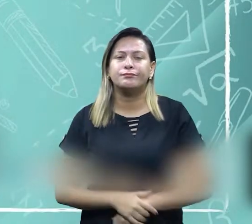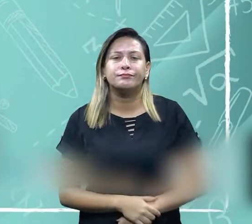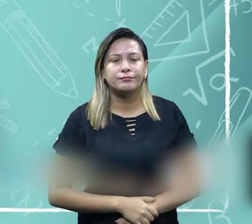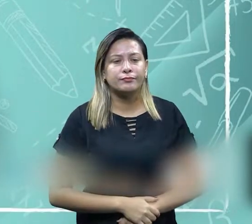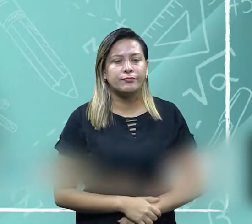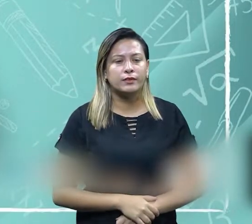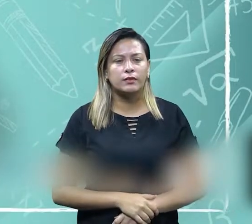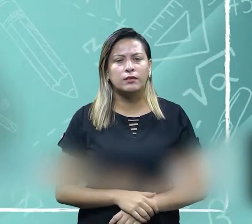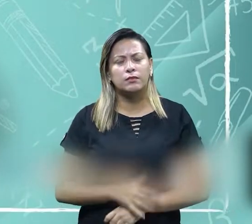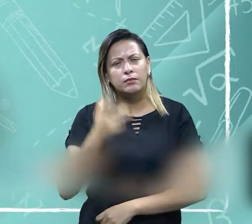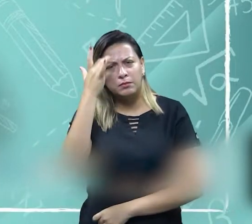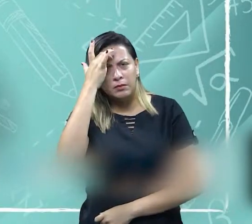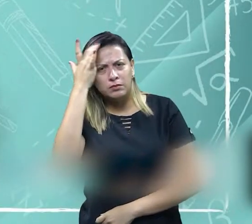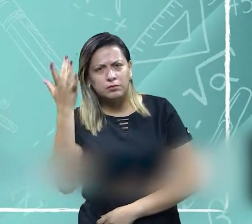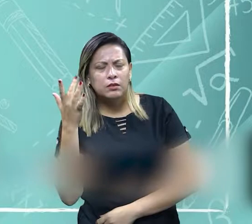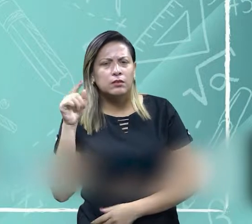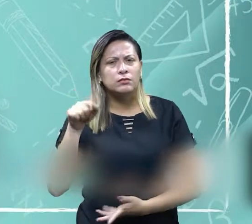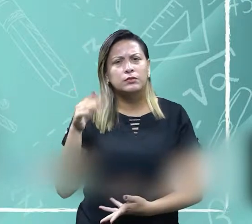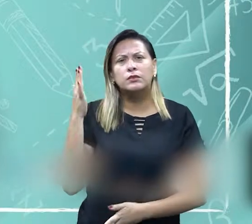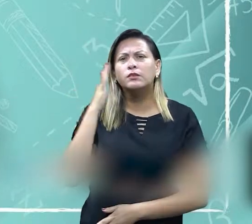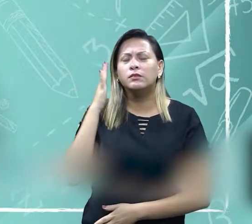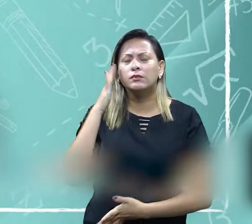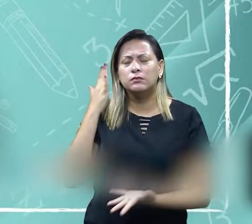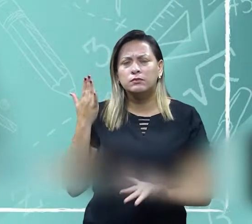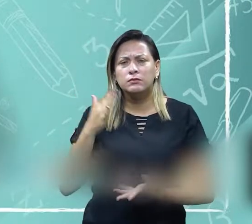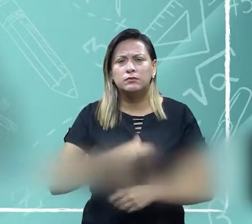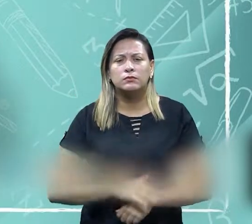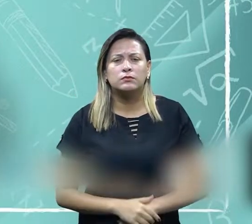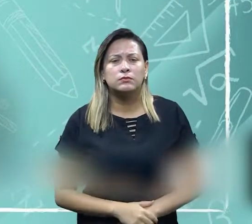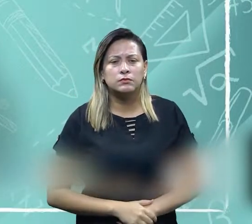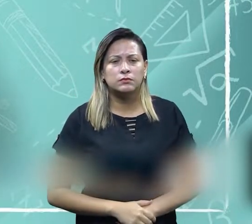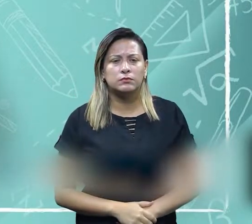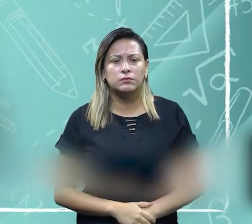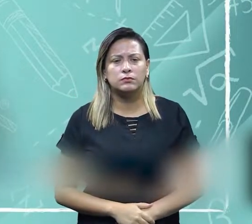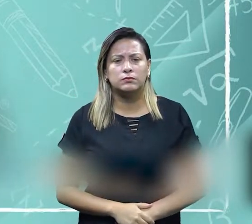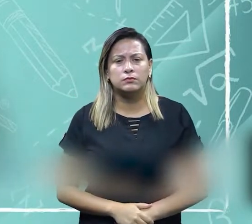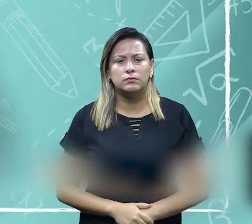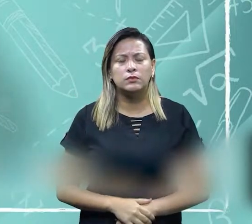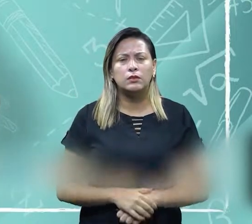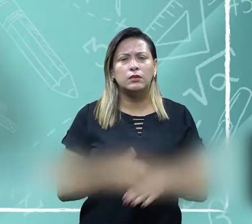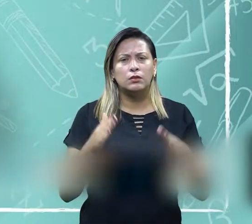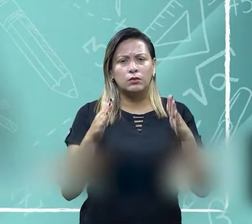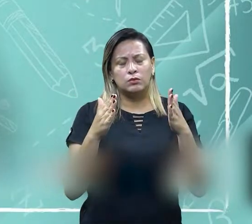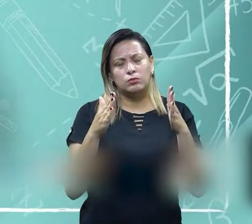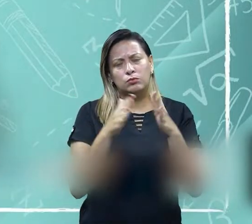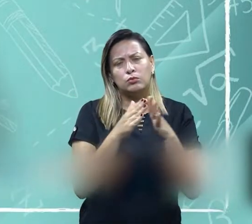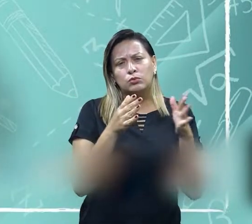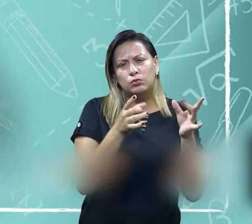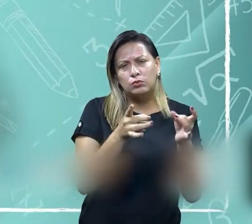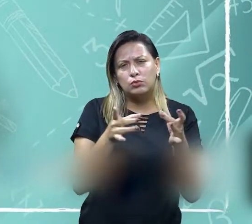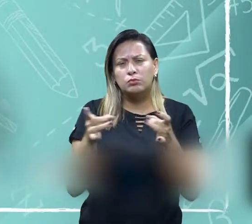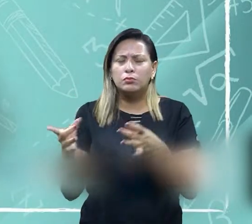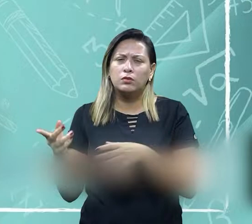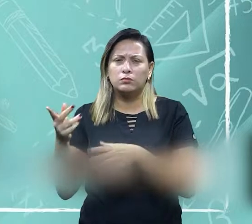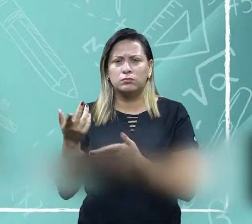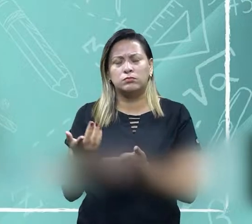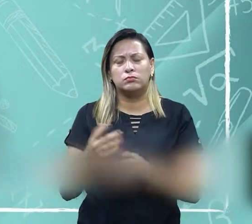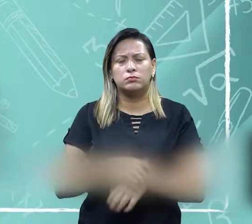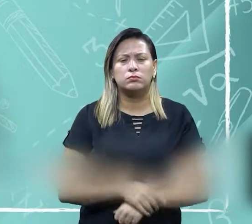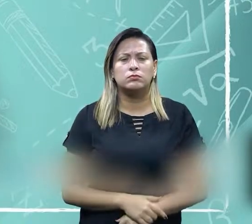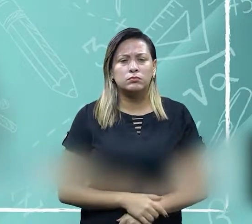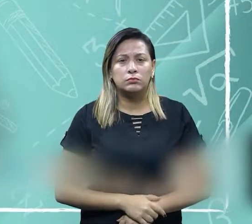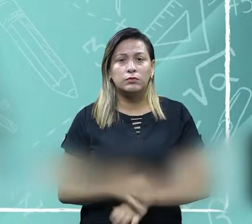mais fácil você se conectar nessa ideia do comércio interior, eu vou fazer uma pequena revisão das